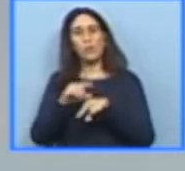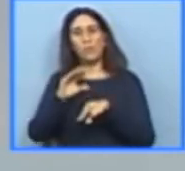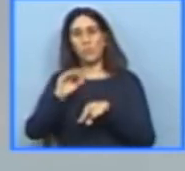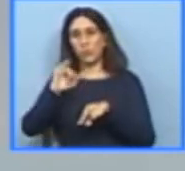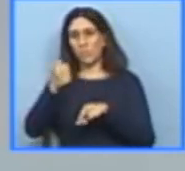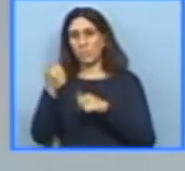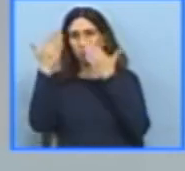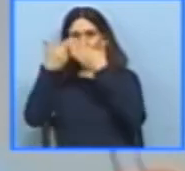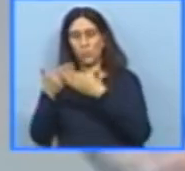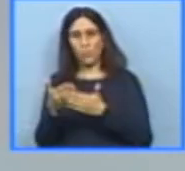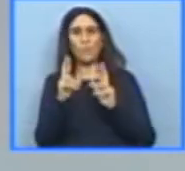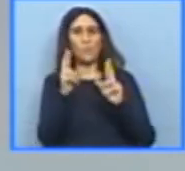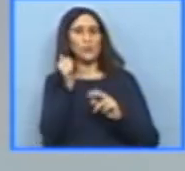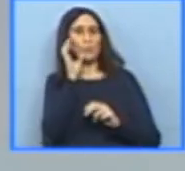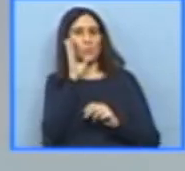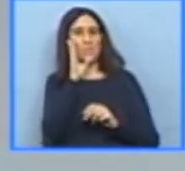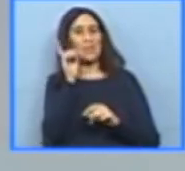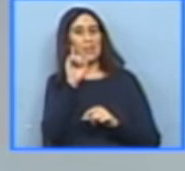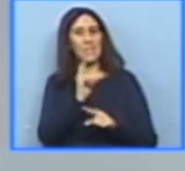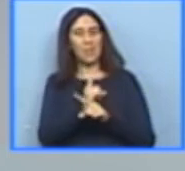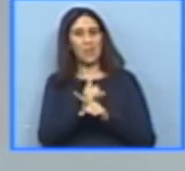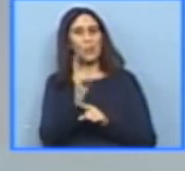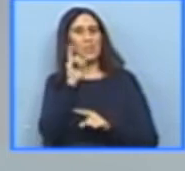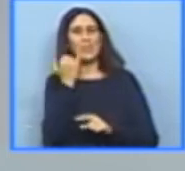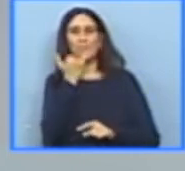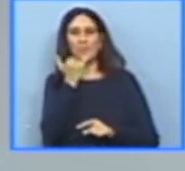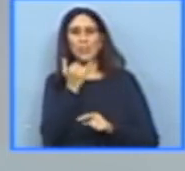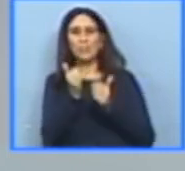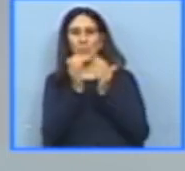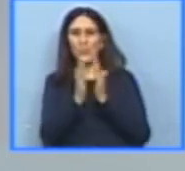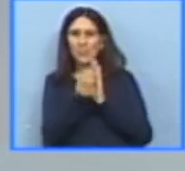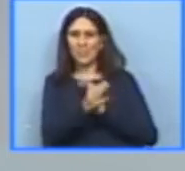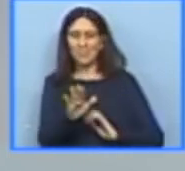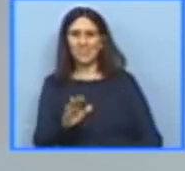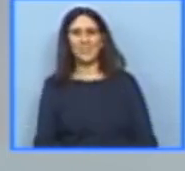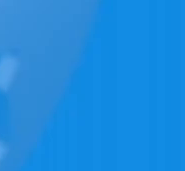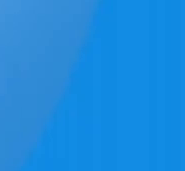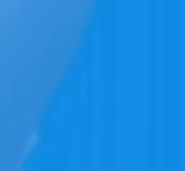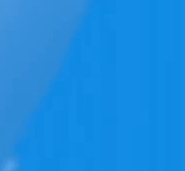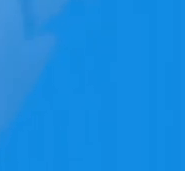22h45. Votos de boa tarde e neste dia, um dia feliz para todas as crianças.